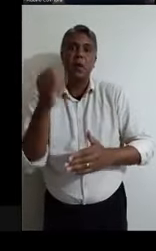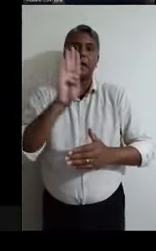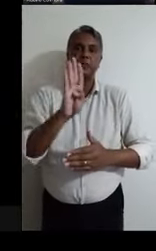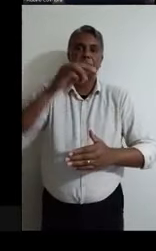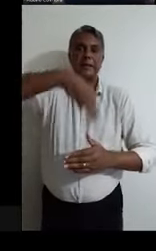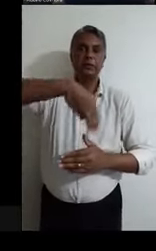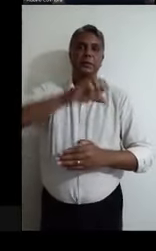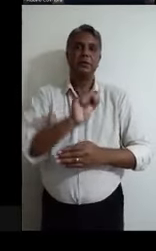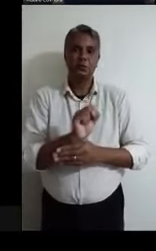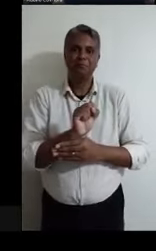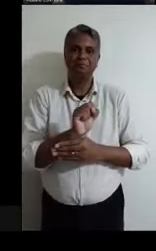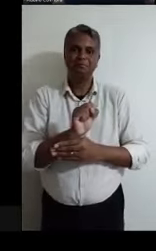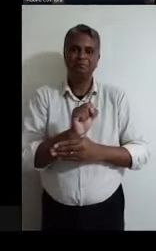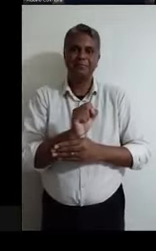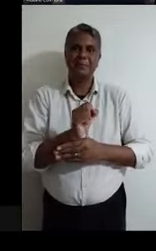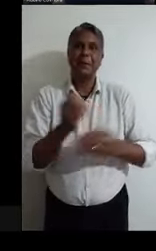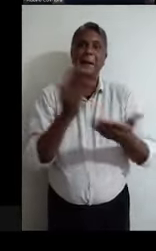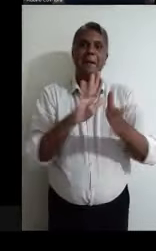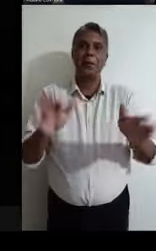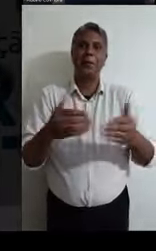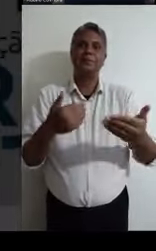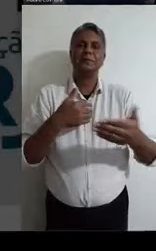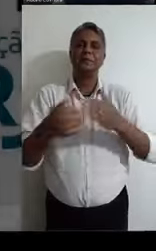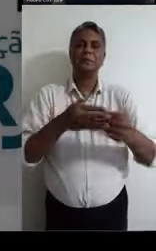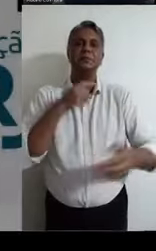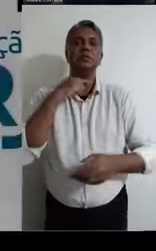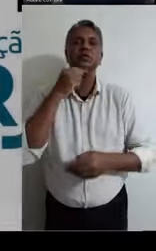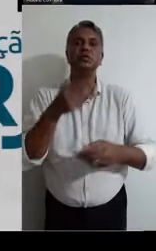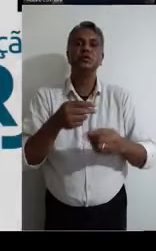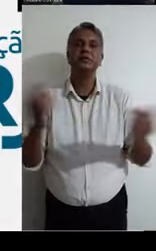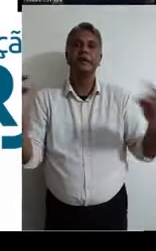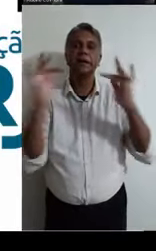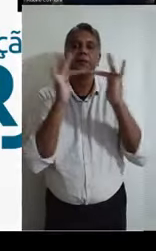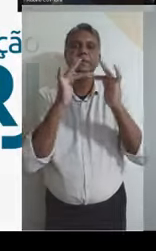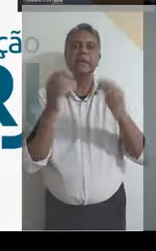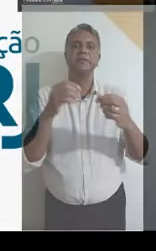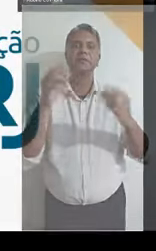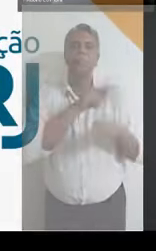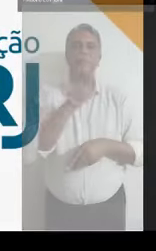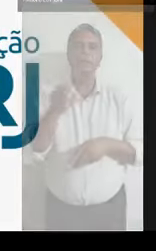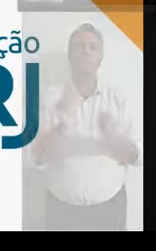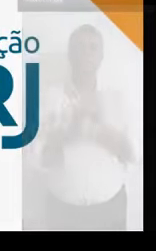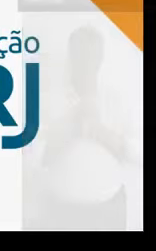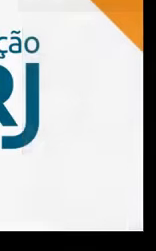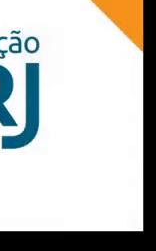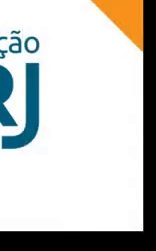14 metros por segundo. Por hoje é só. Qualquer dúvida, procure os seus mediadores.